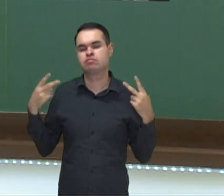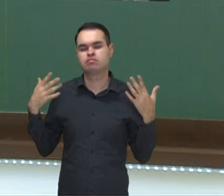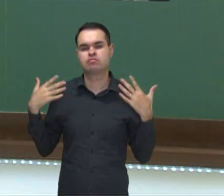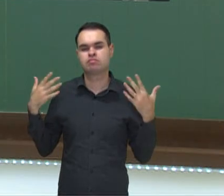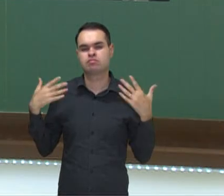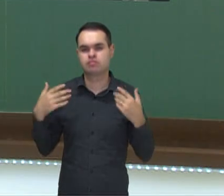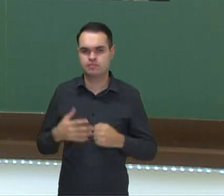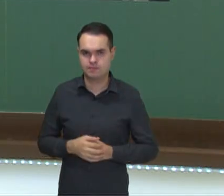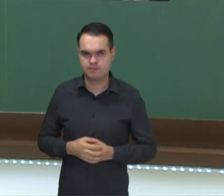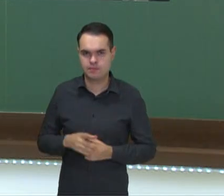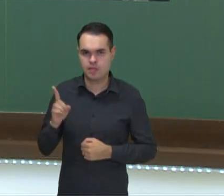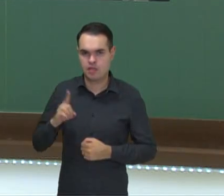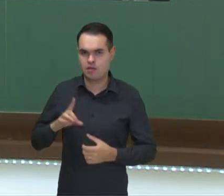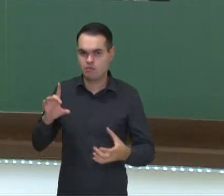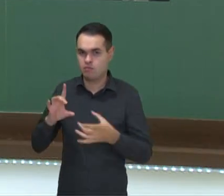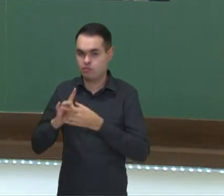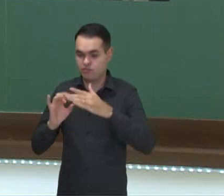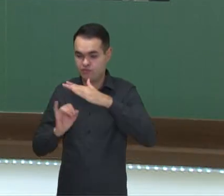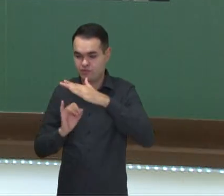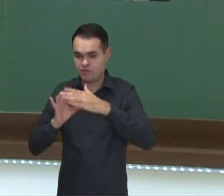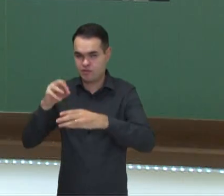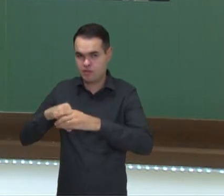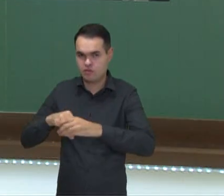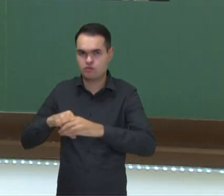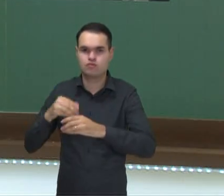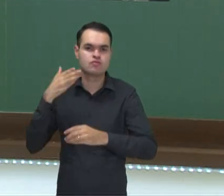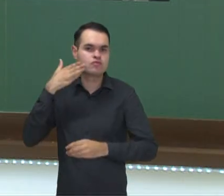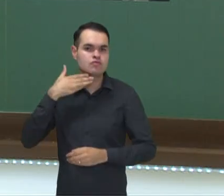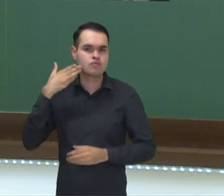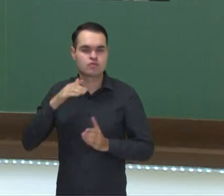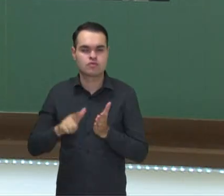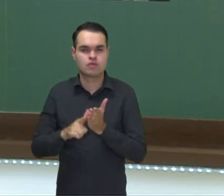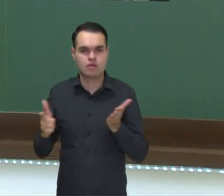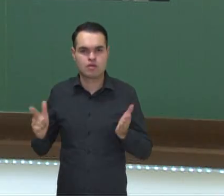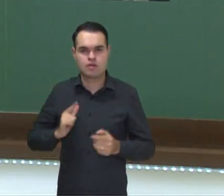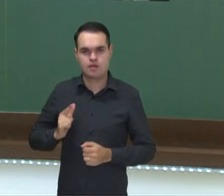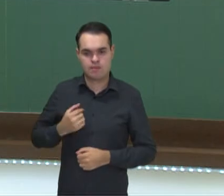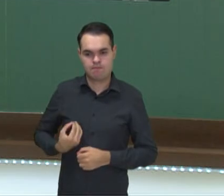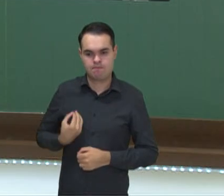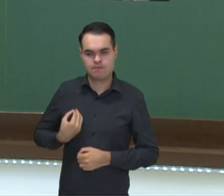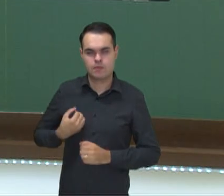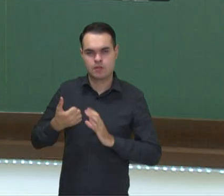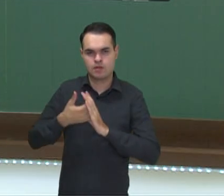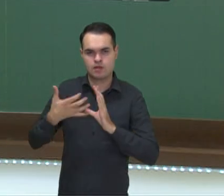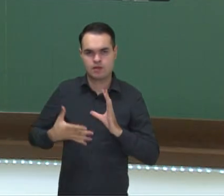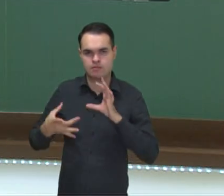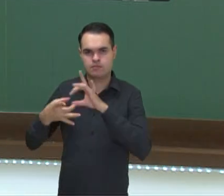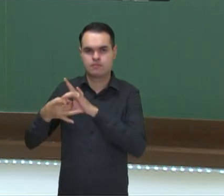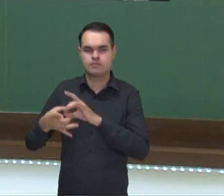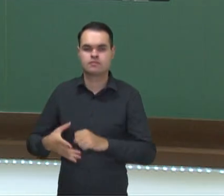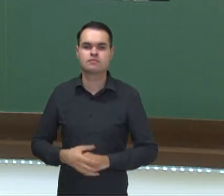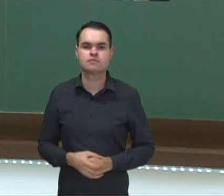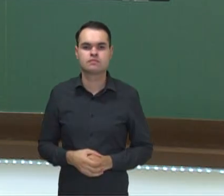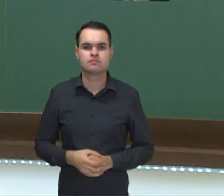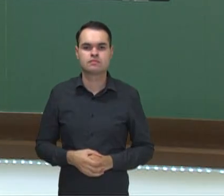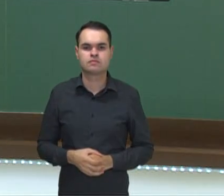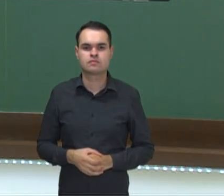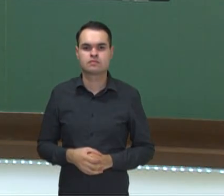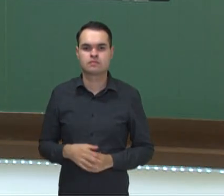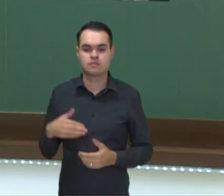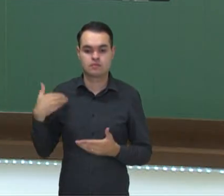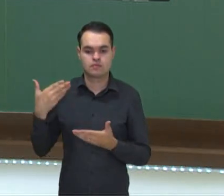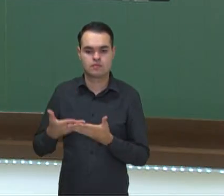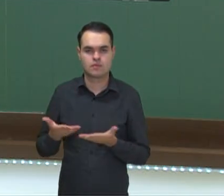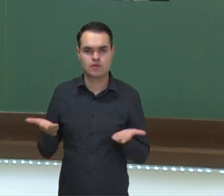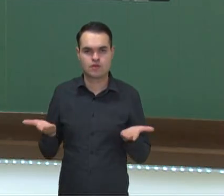do discurso jornalístico. Então, temos aqui essa presença, mais uma característica. Estamos chegando ao